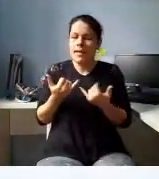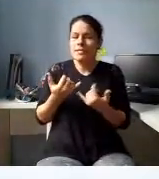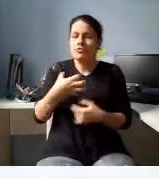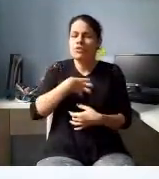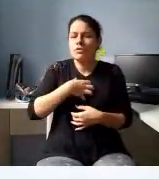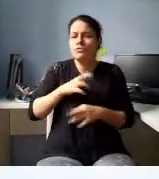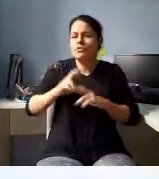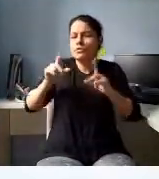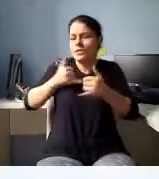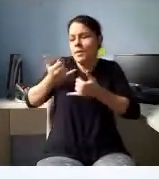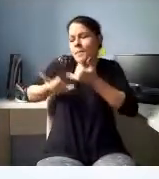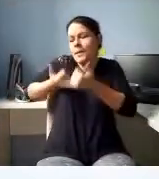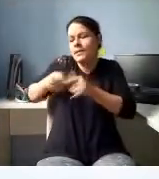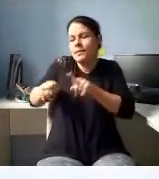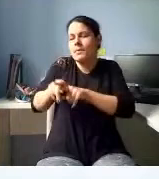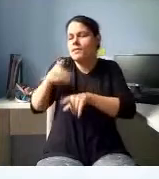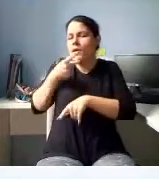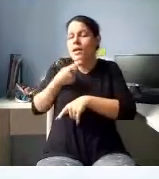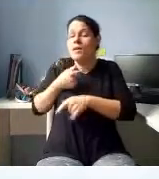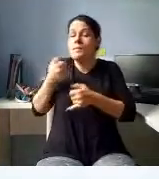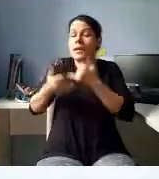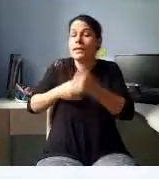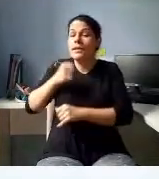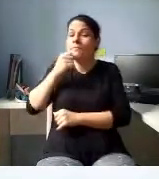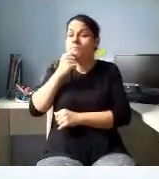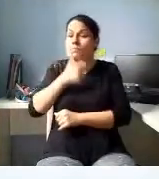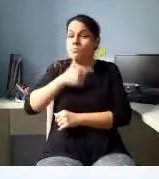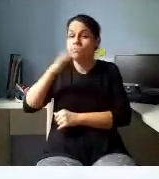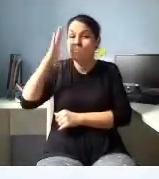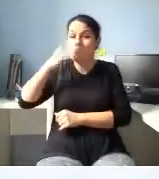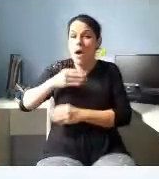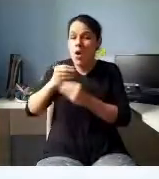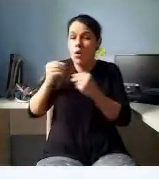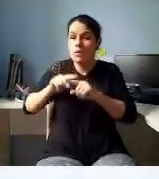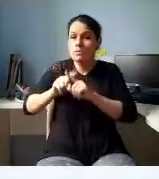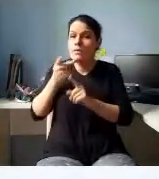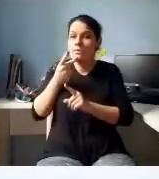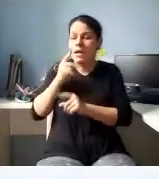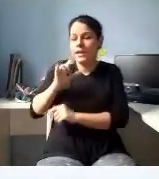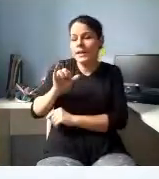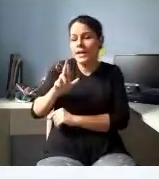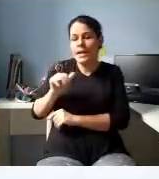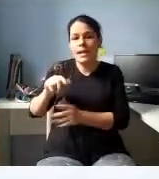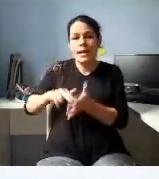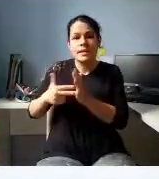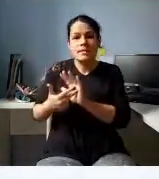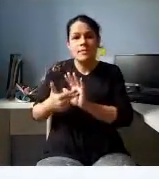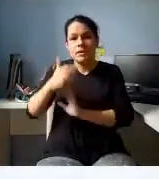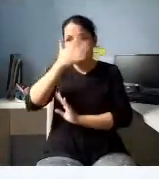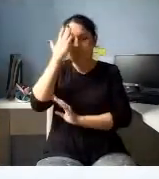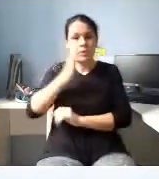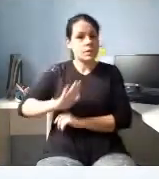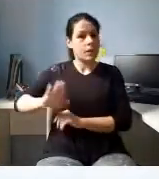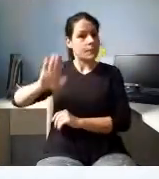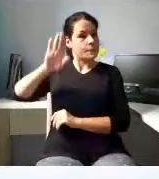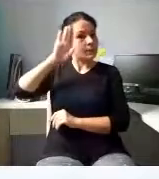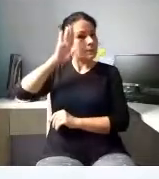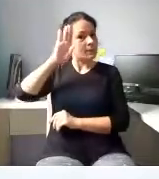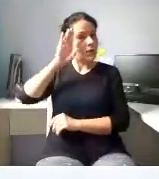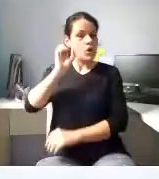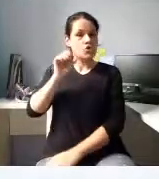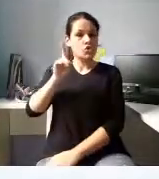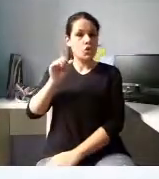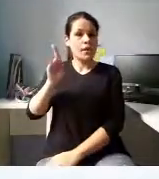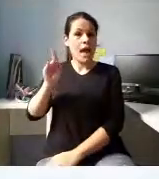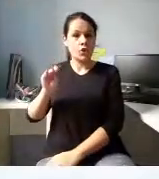até uma brincadeira, eu diria, de mau gosto nesse sentido agora, né? Mas Sim. falavam que Arthur Lira era um dos soldados do Eduardo